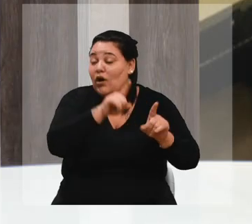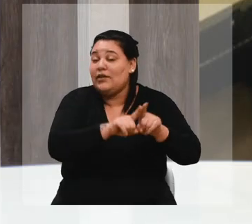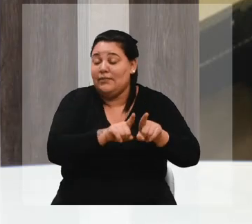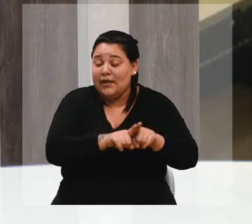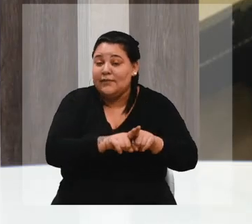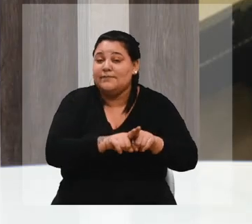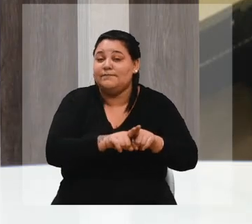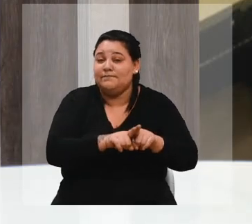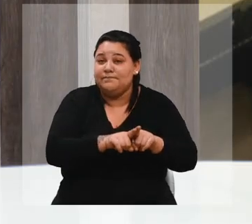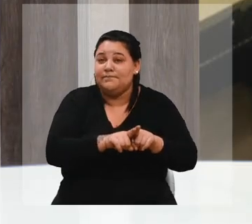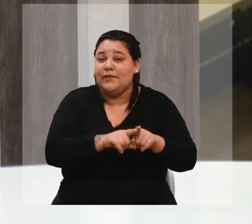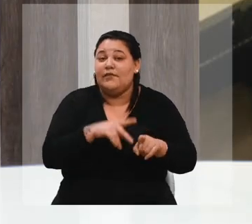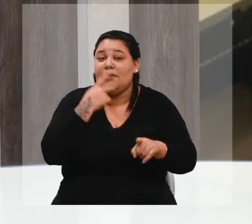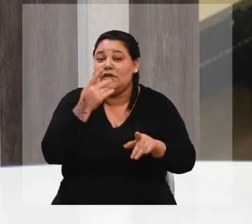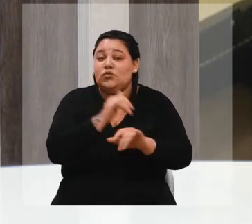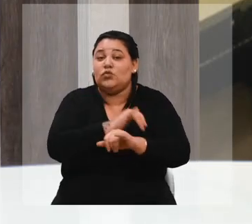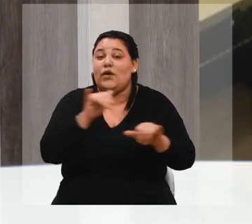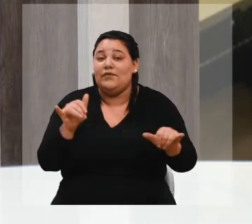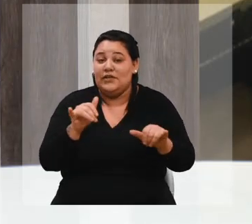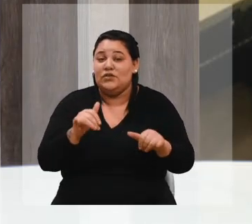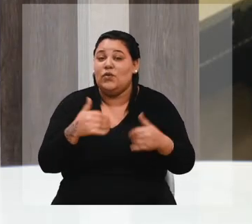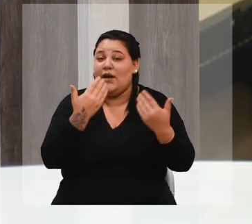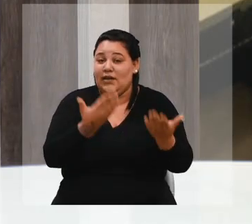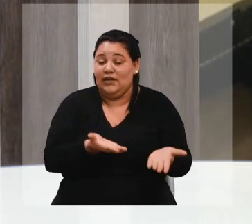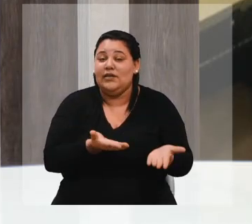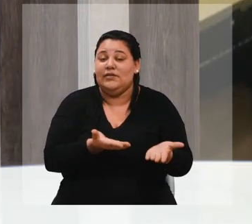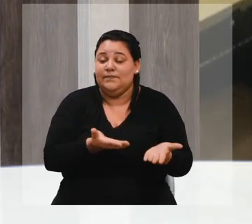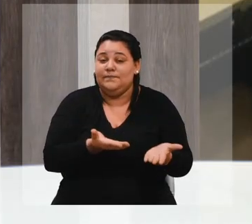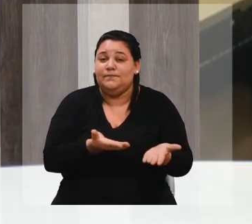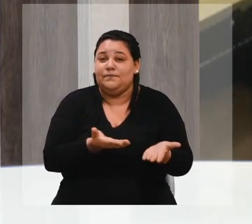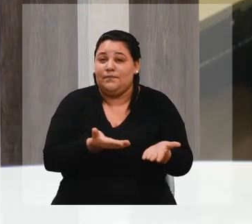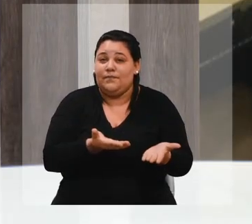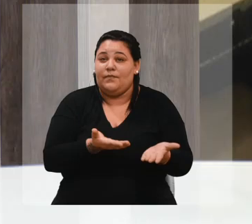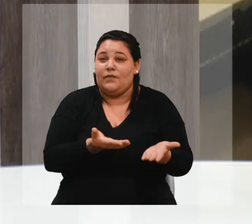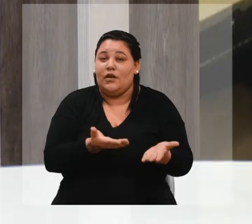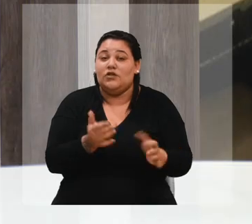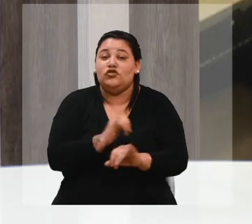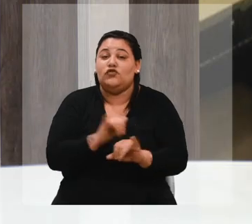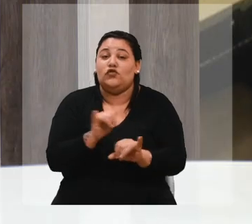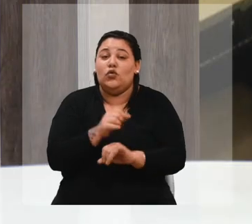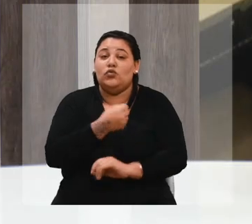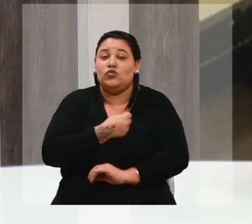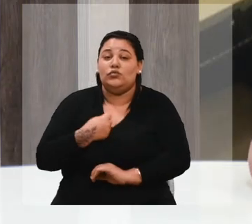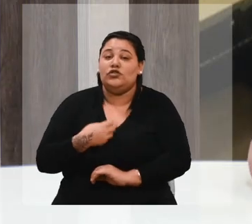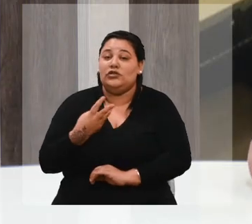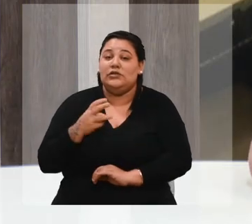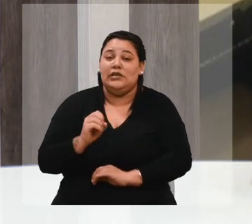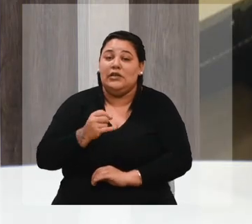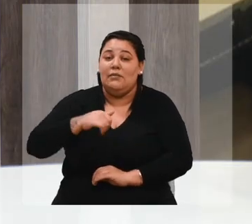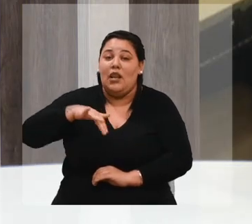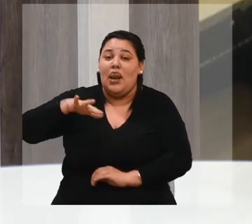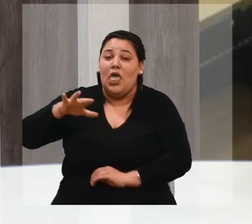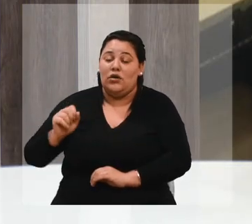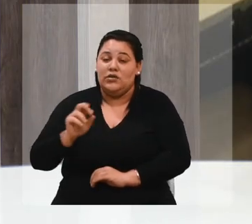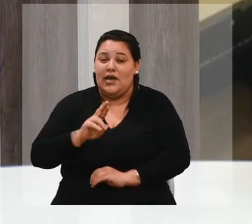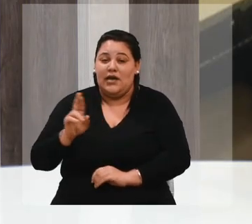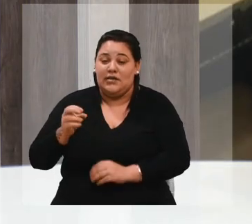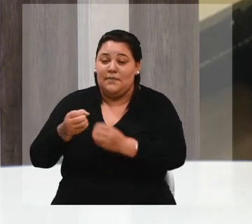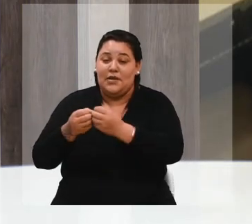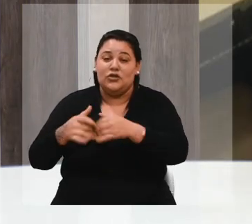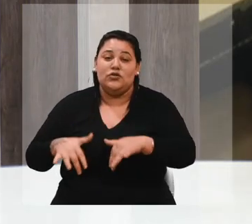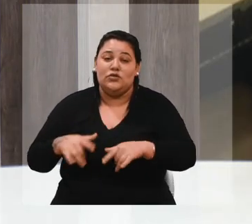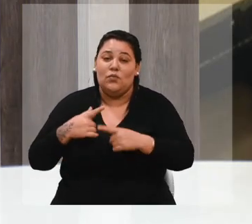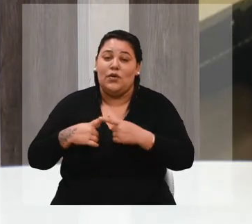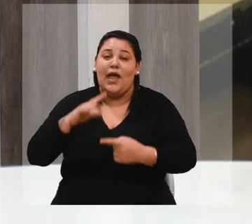Domênico, em uma prestação de contas aqui na casa recentemente, divulgou um número de 30 milhões de reais de prejuízos